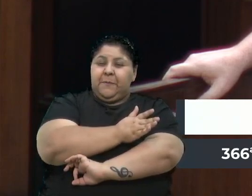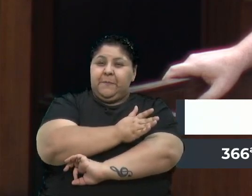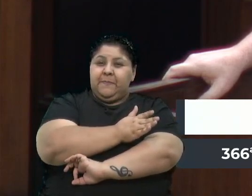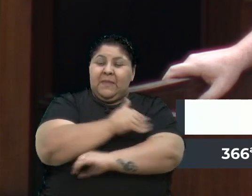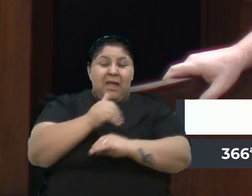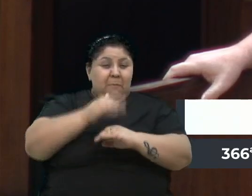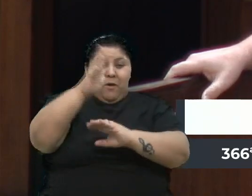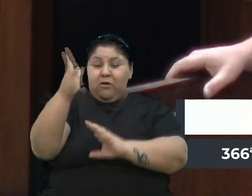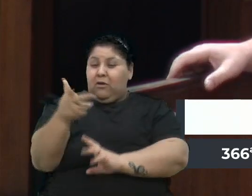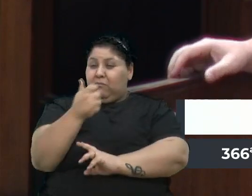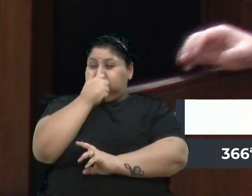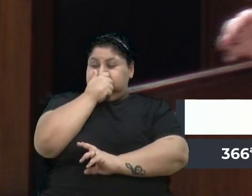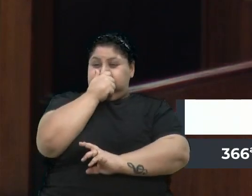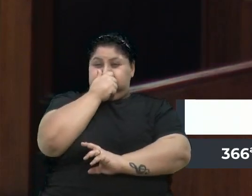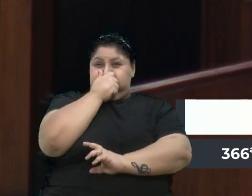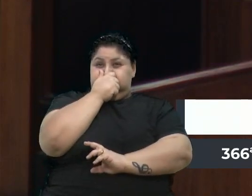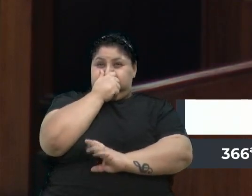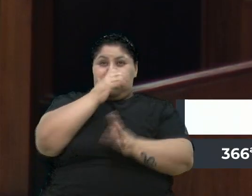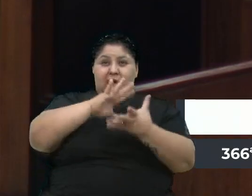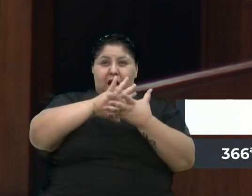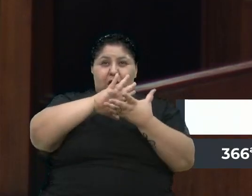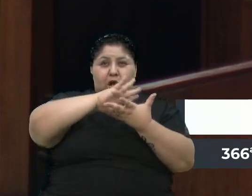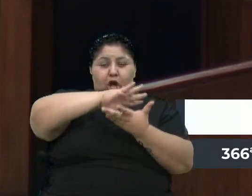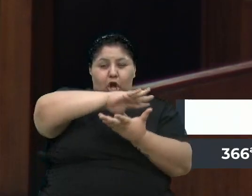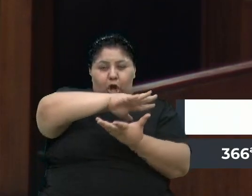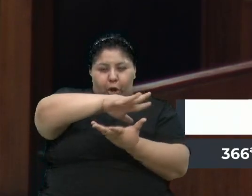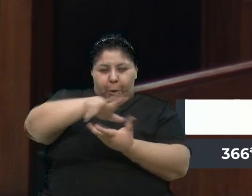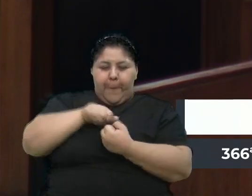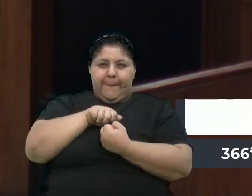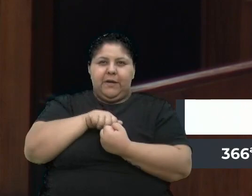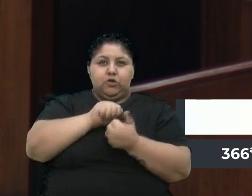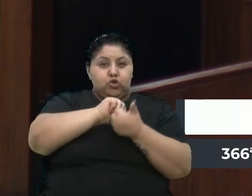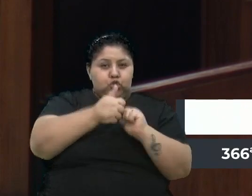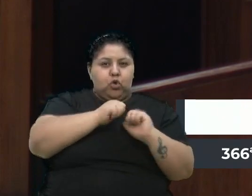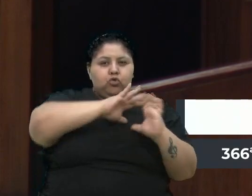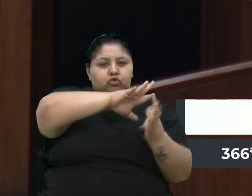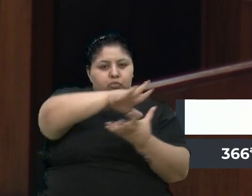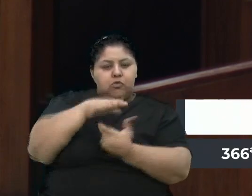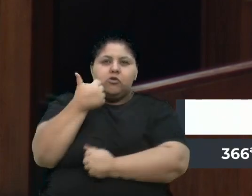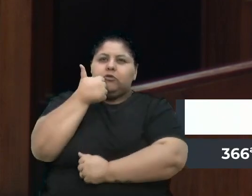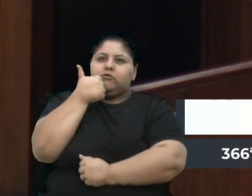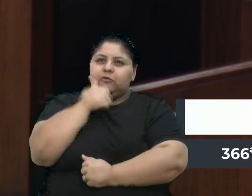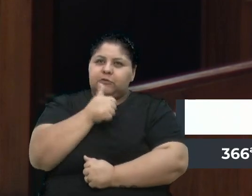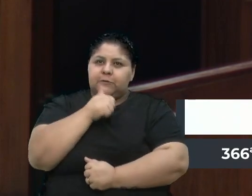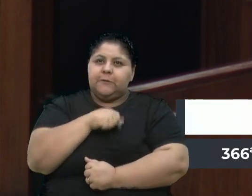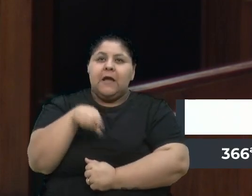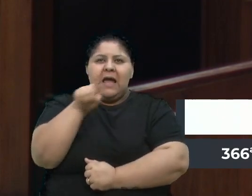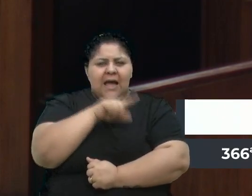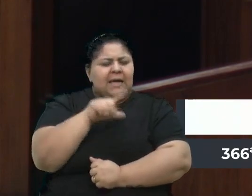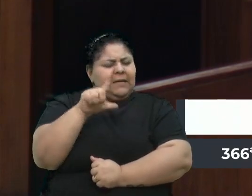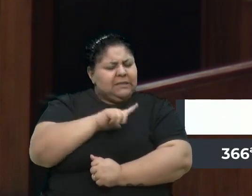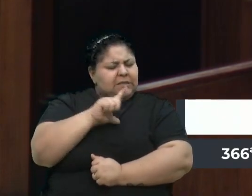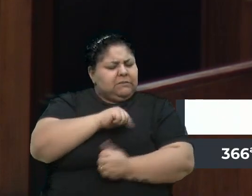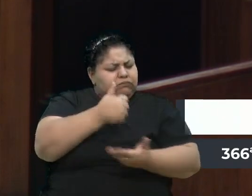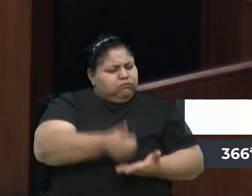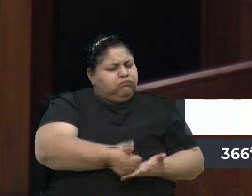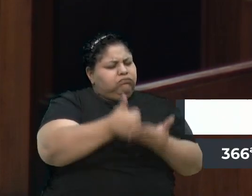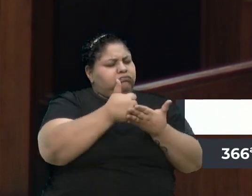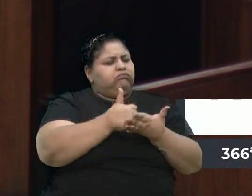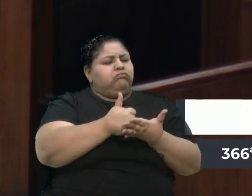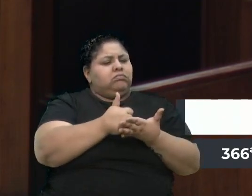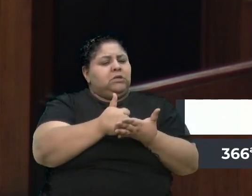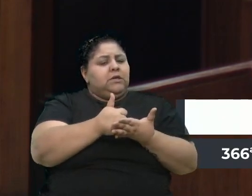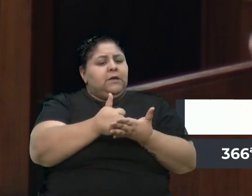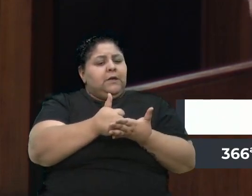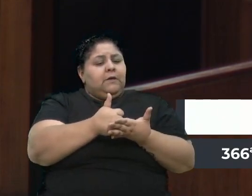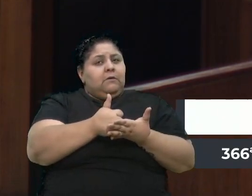Feminino. Então, nós temos muitas condições aqui de apoiar, né, e ser um braço dessa candidatura